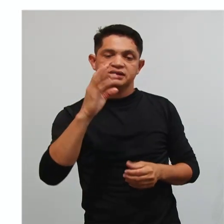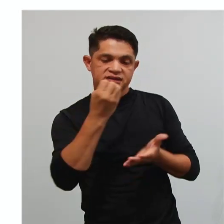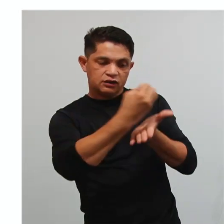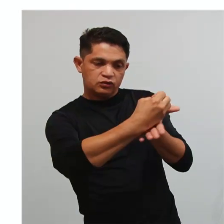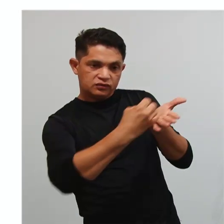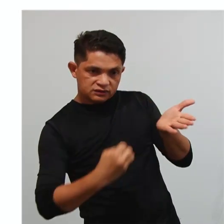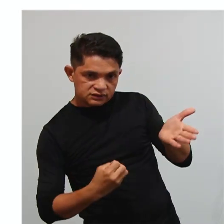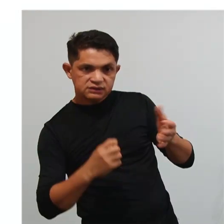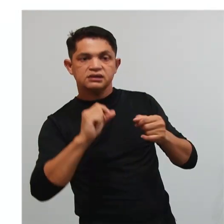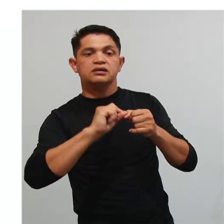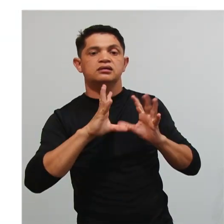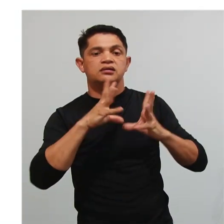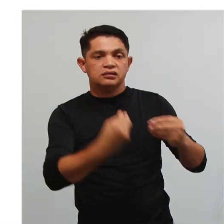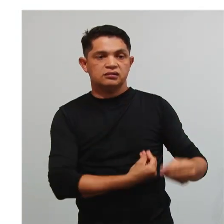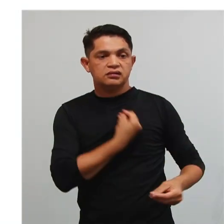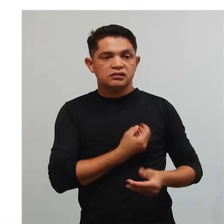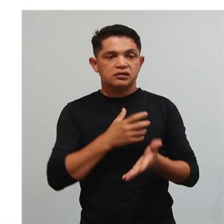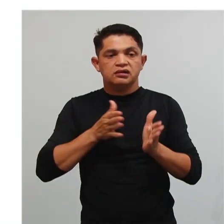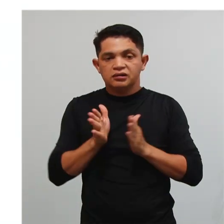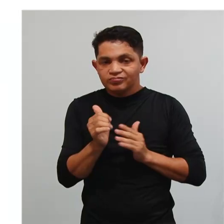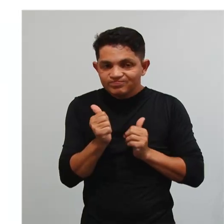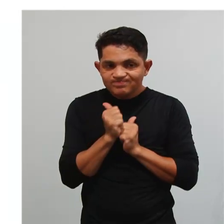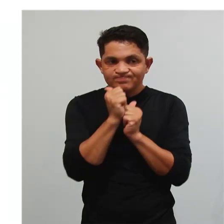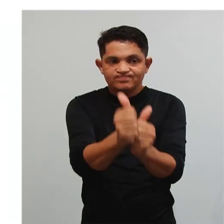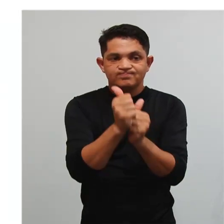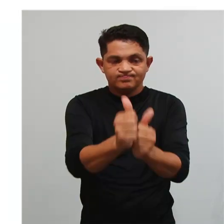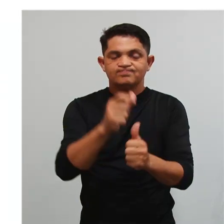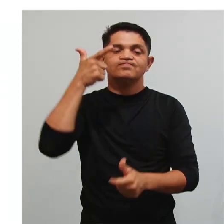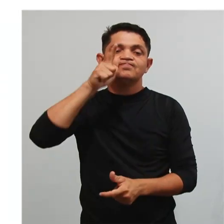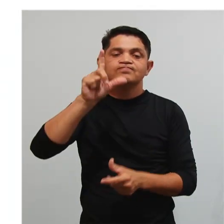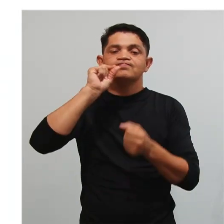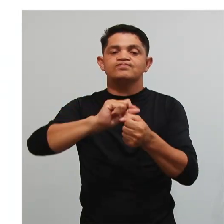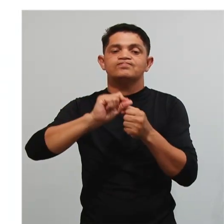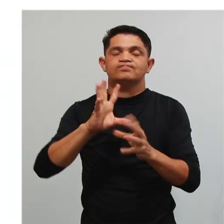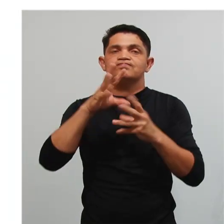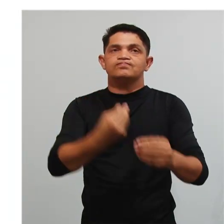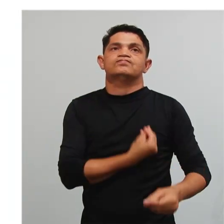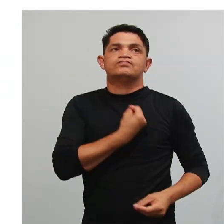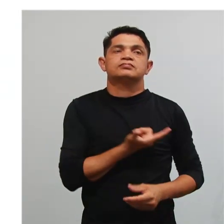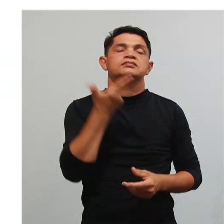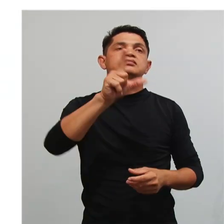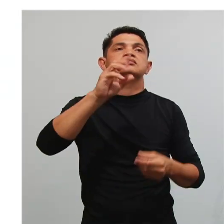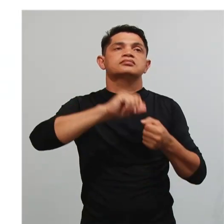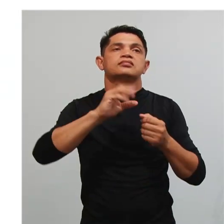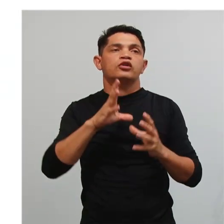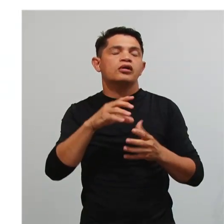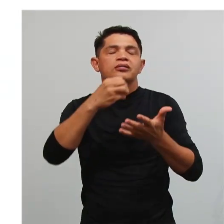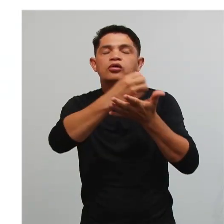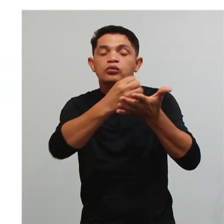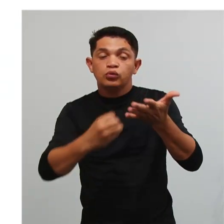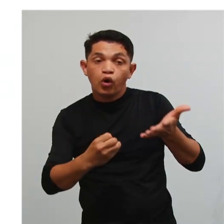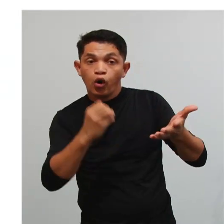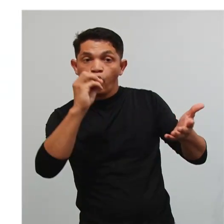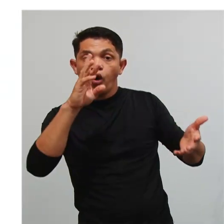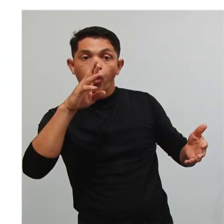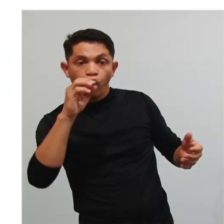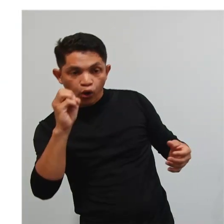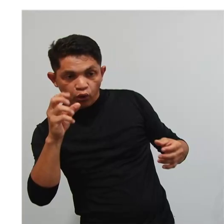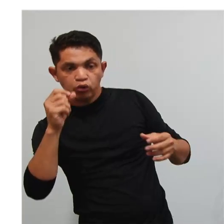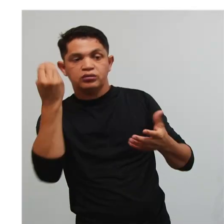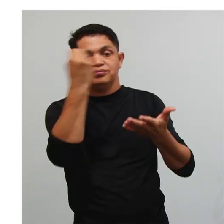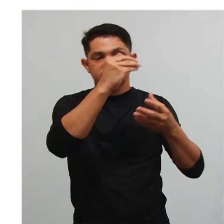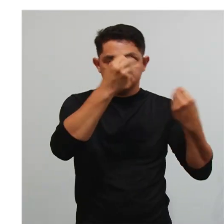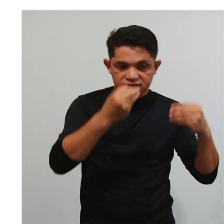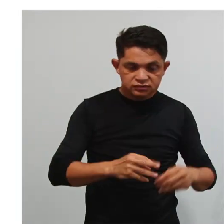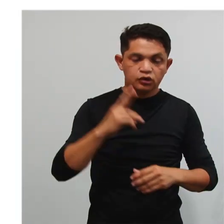ou ao indivíduo, é assinada por autoridades superiores, né? Então, lá no órgão pode ser, por exemplo, no Instituto Federal